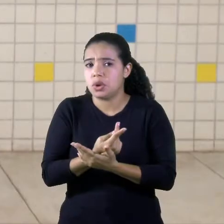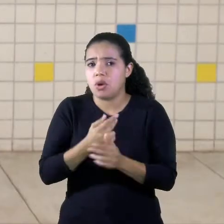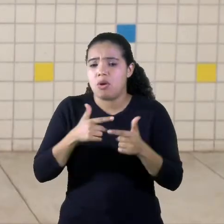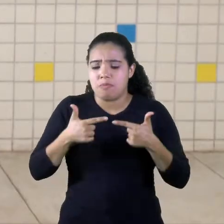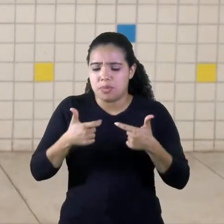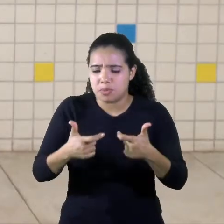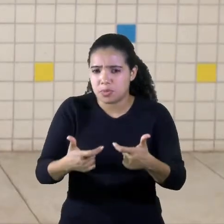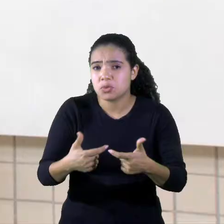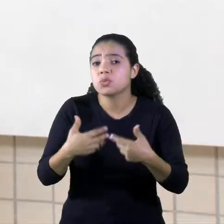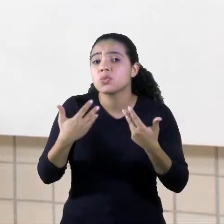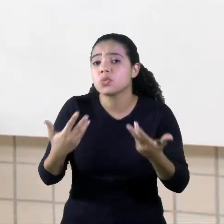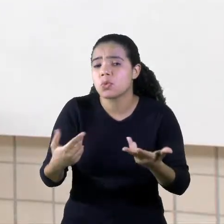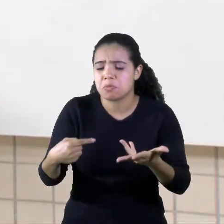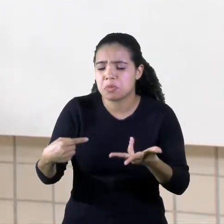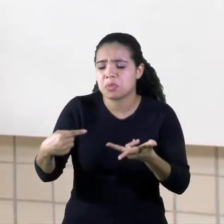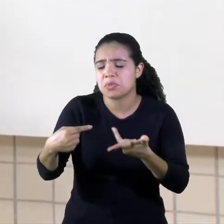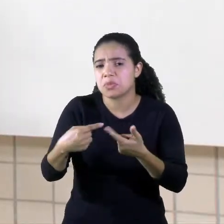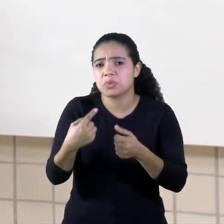conflito.